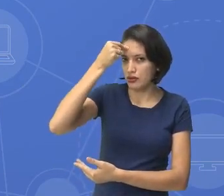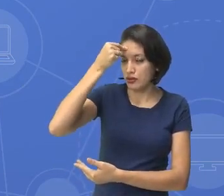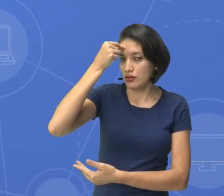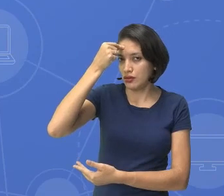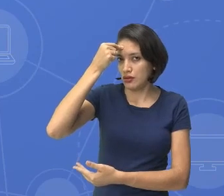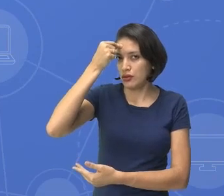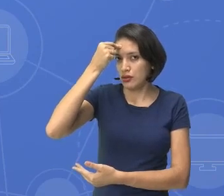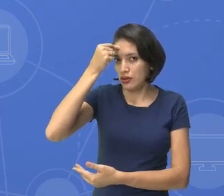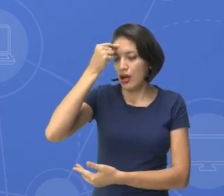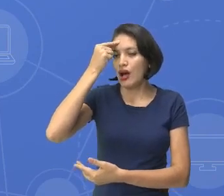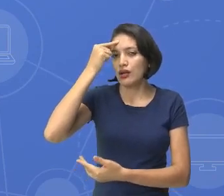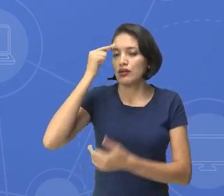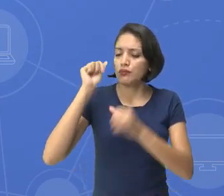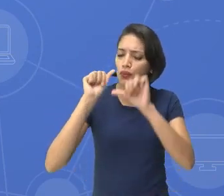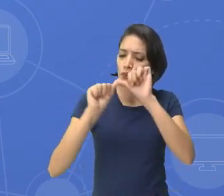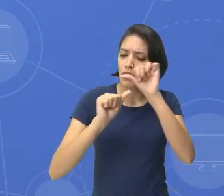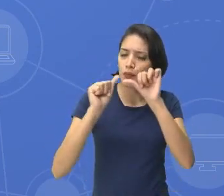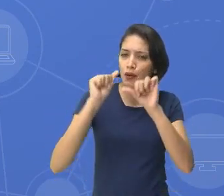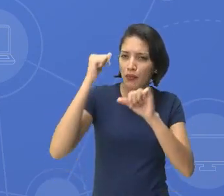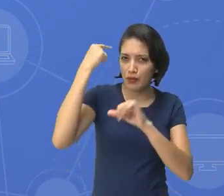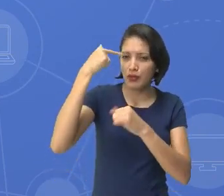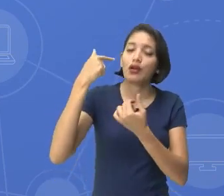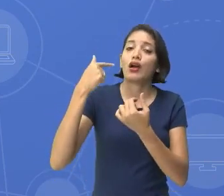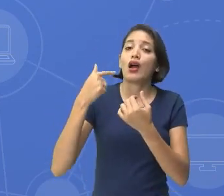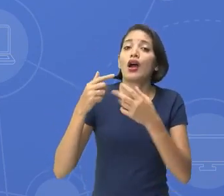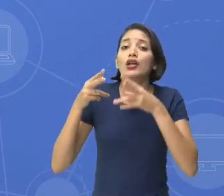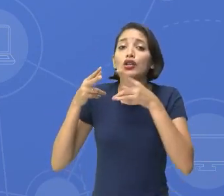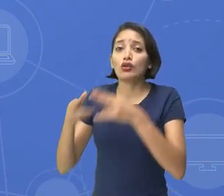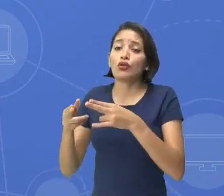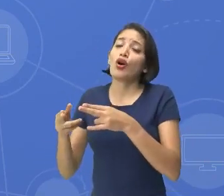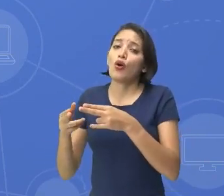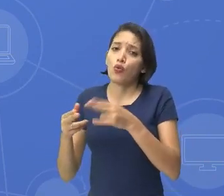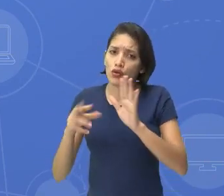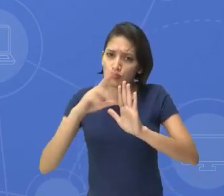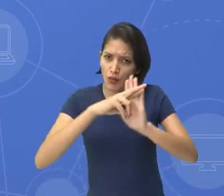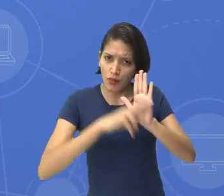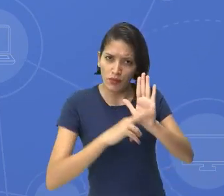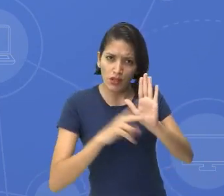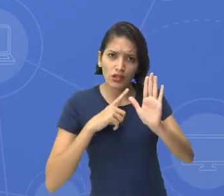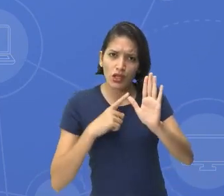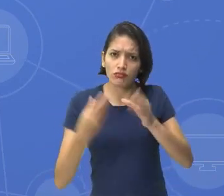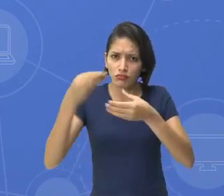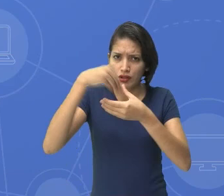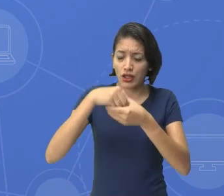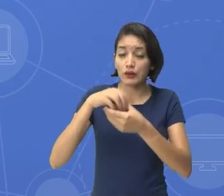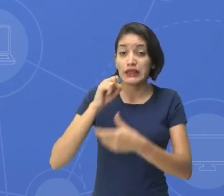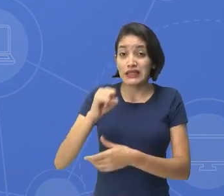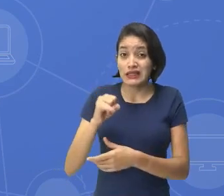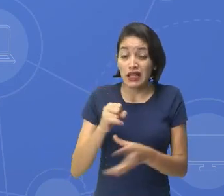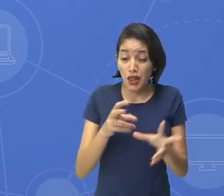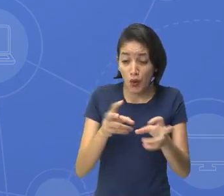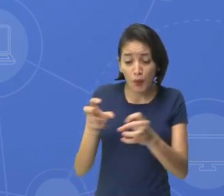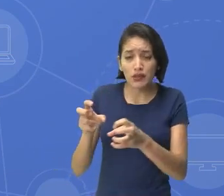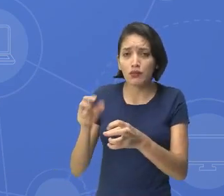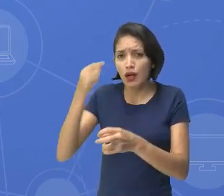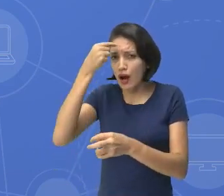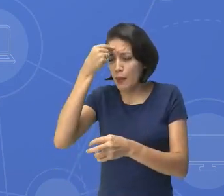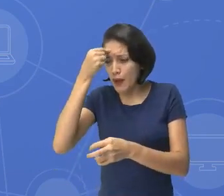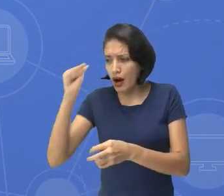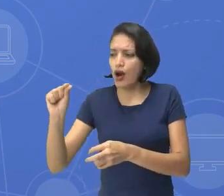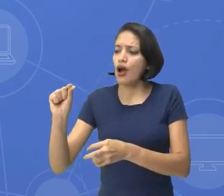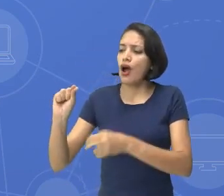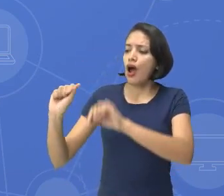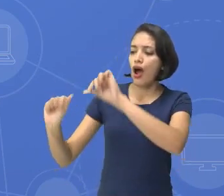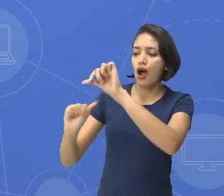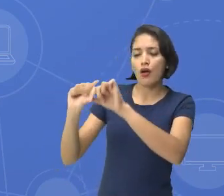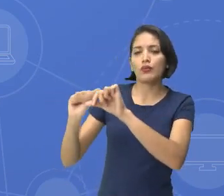né, e ele roda conforme as instruções que estão colocadas ali. Se você não perceber e trocar,